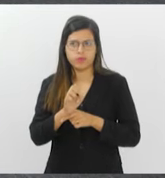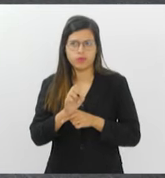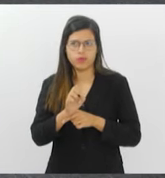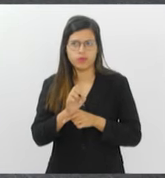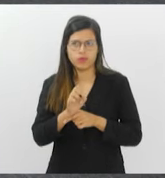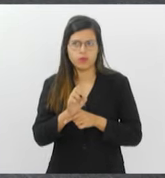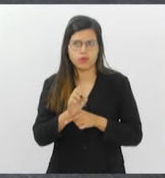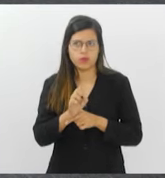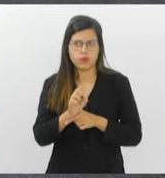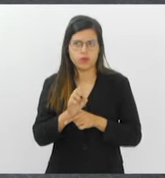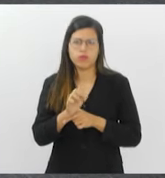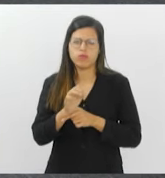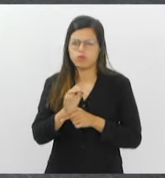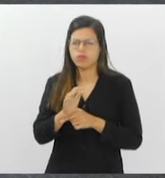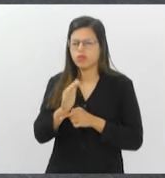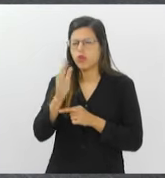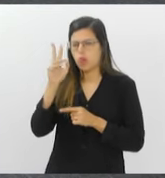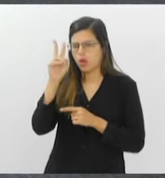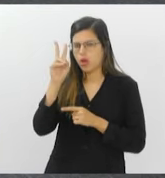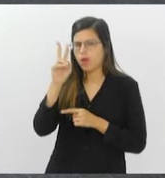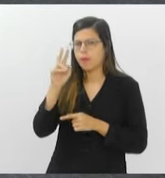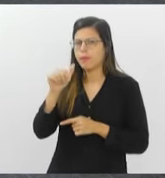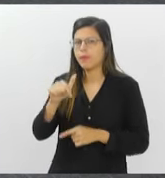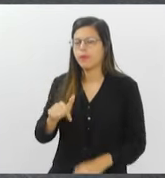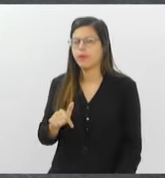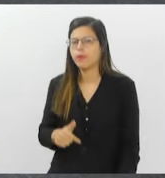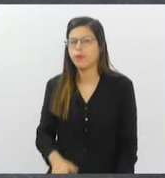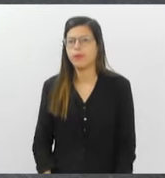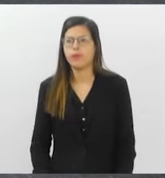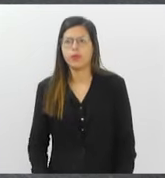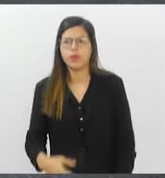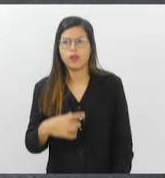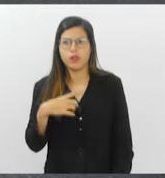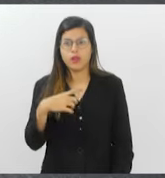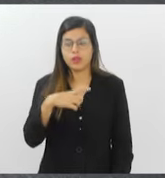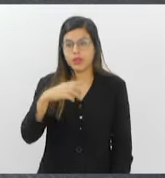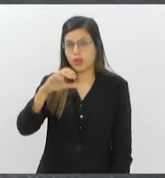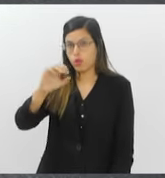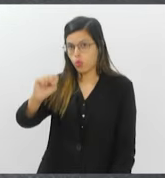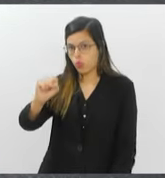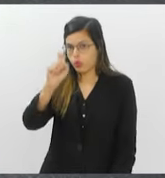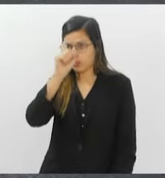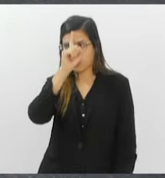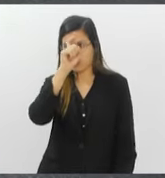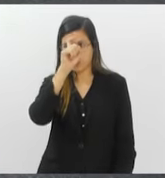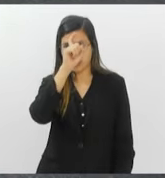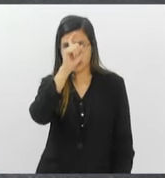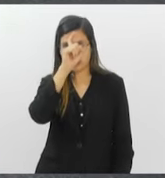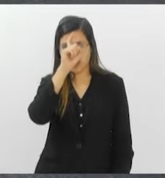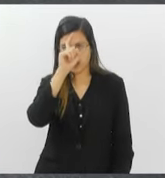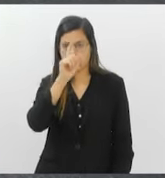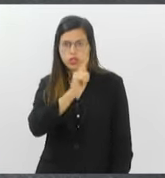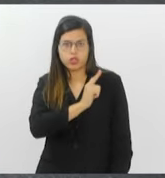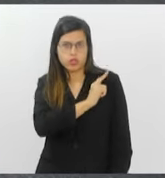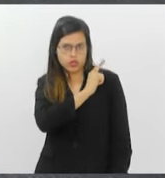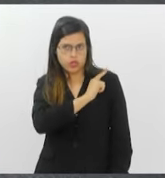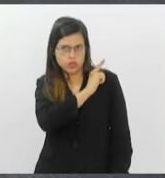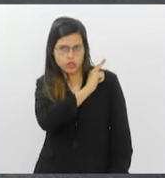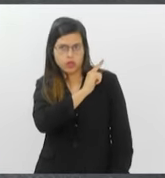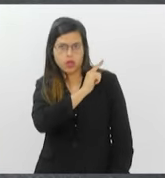salvo erro de memória, tem 8 hospitais sob gestão